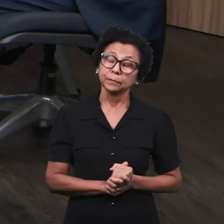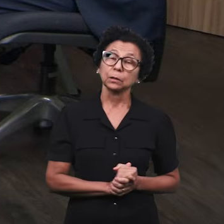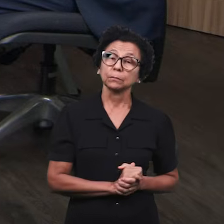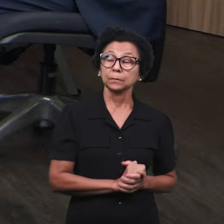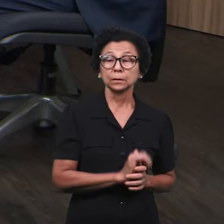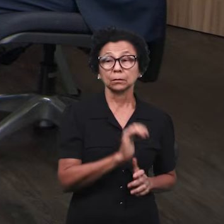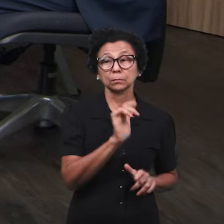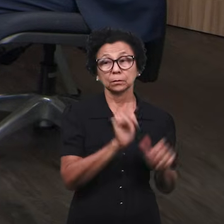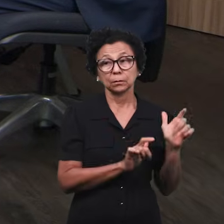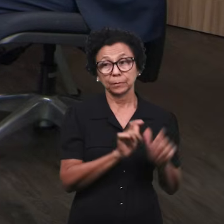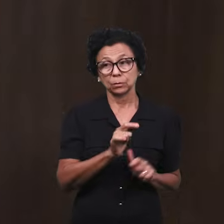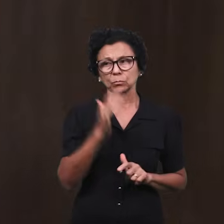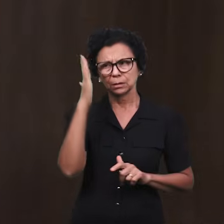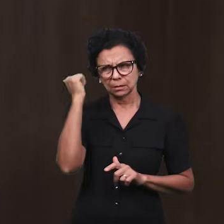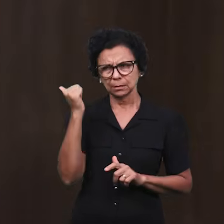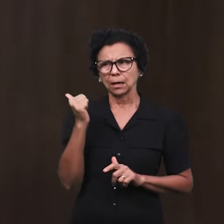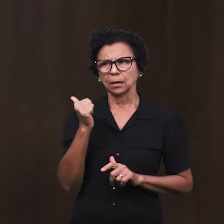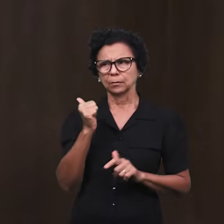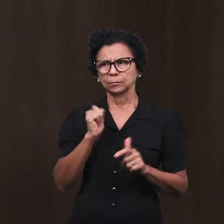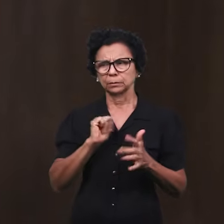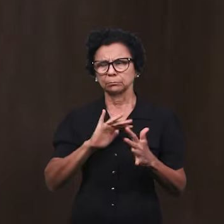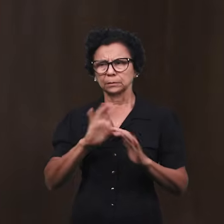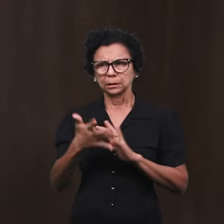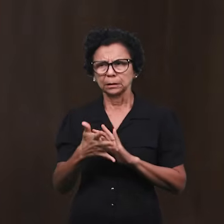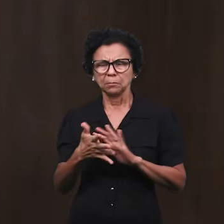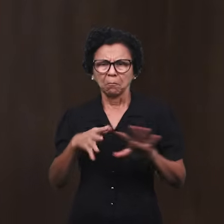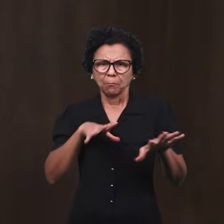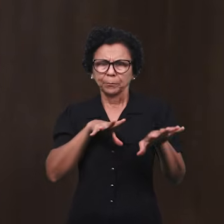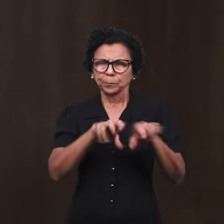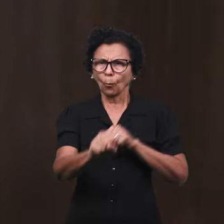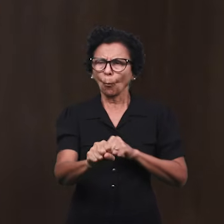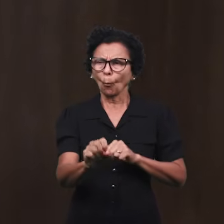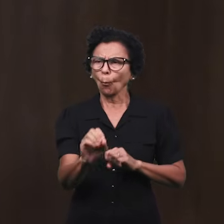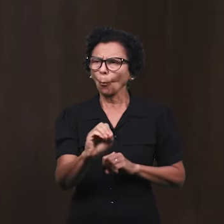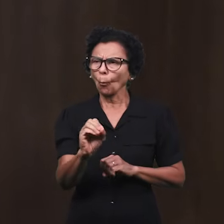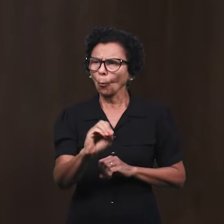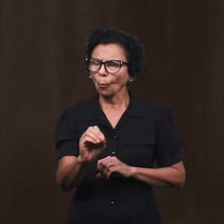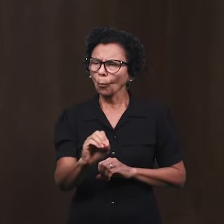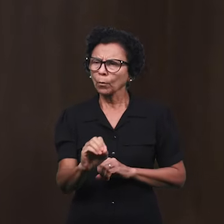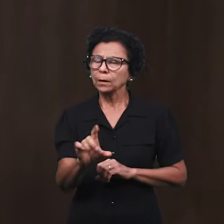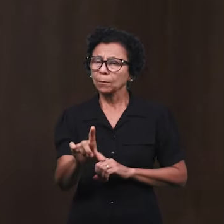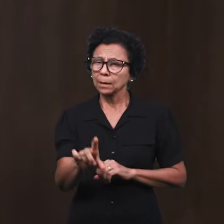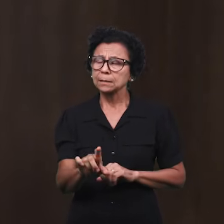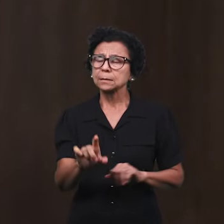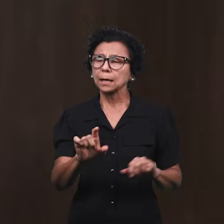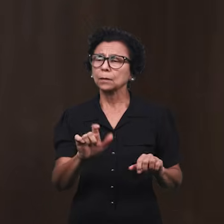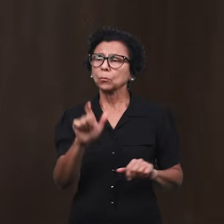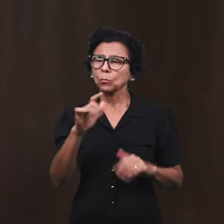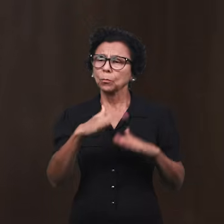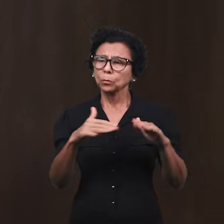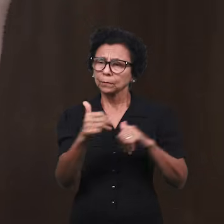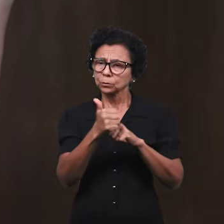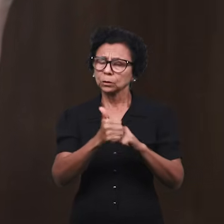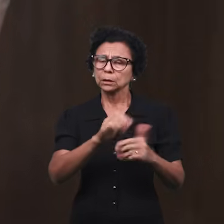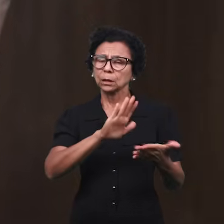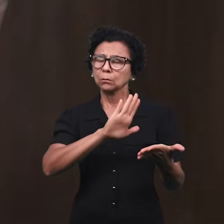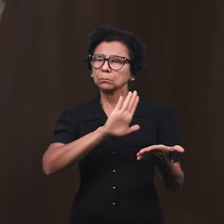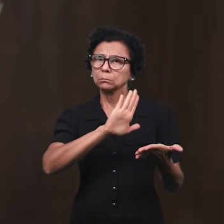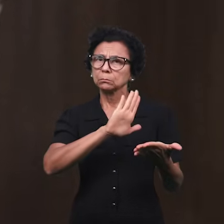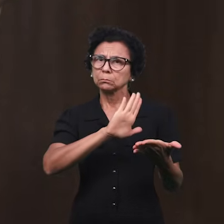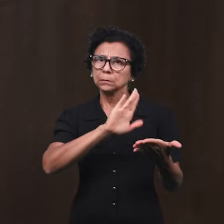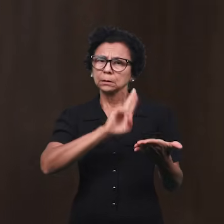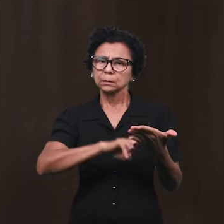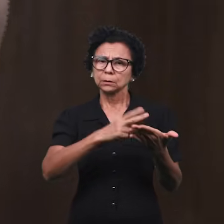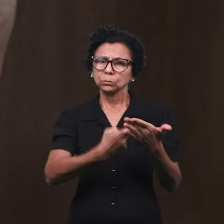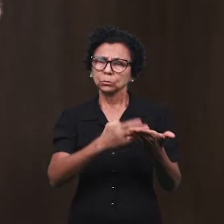nenhuma formação. E tem o que estuda, que está ali, que é o tradutor. A Libras, ela é uma língua, como qualquer outra, como o pastor Josias mesmo